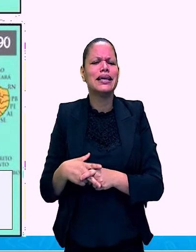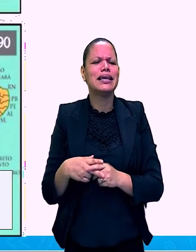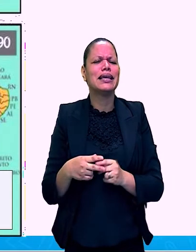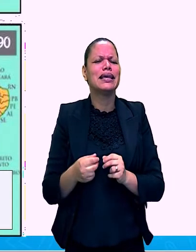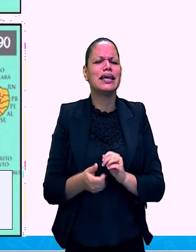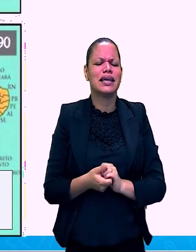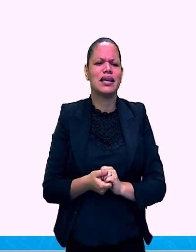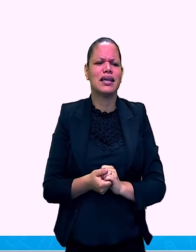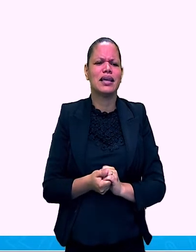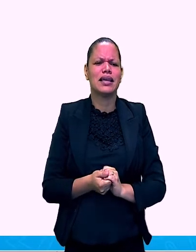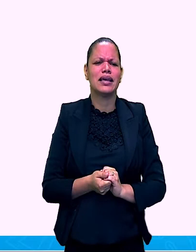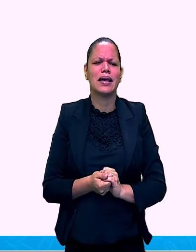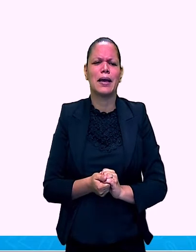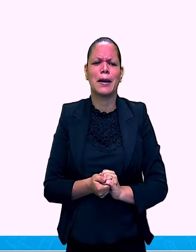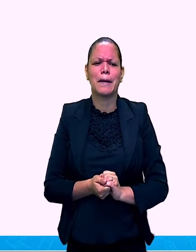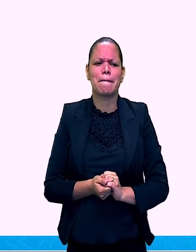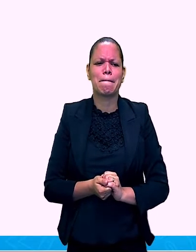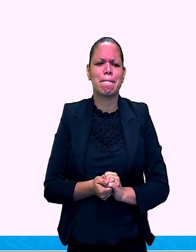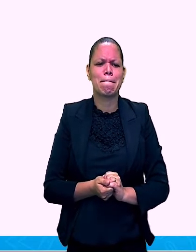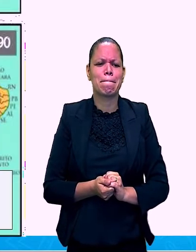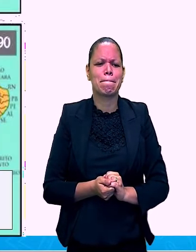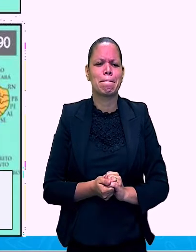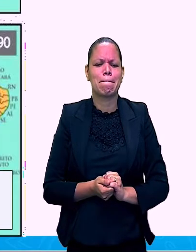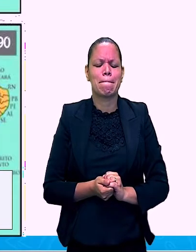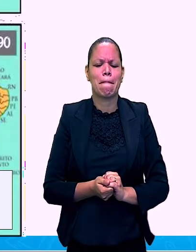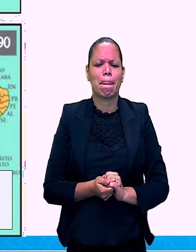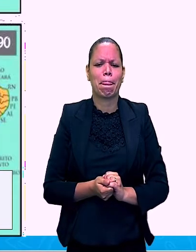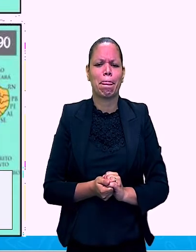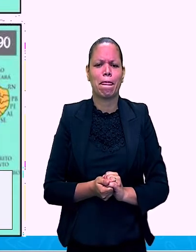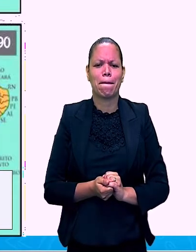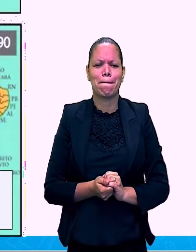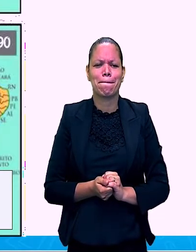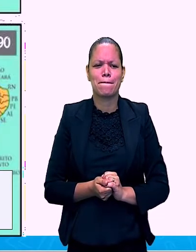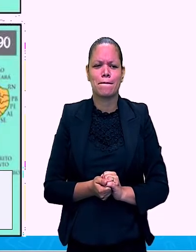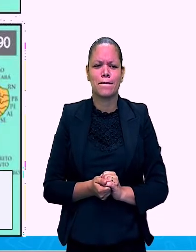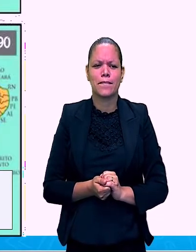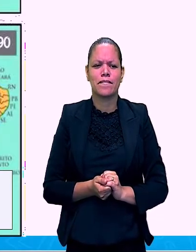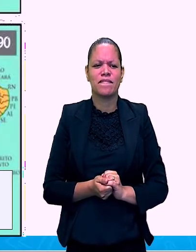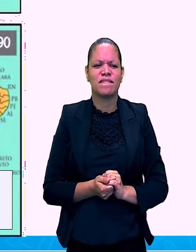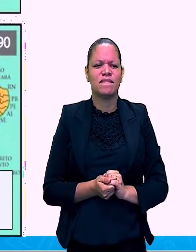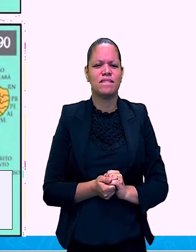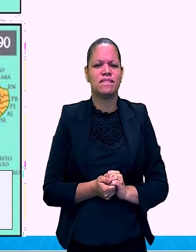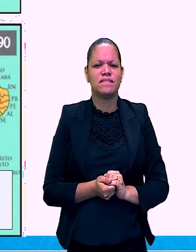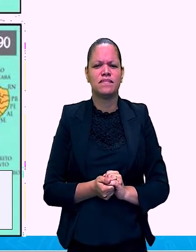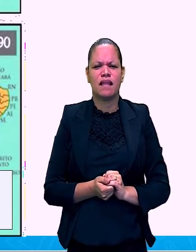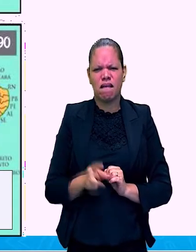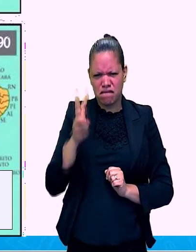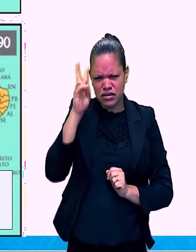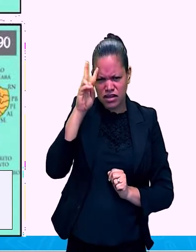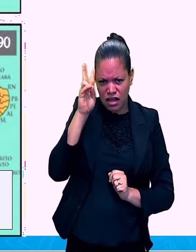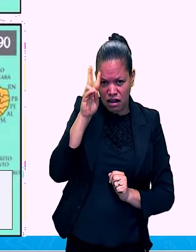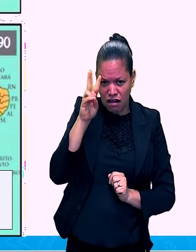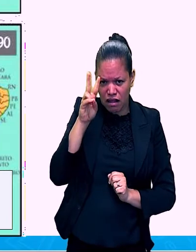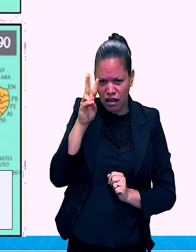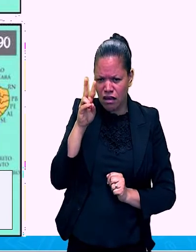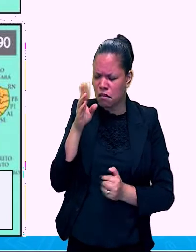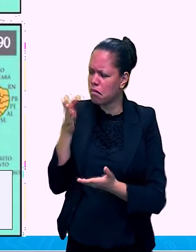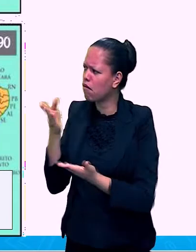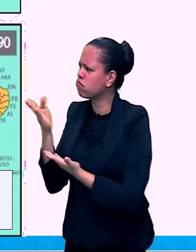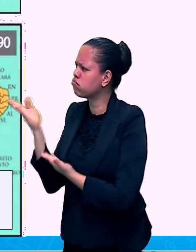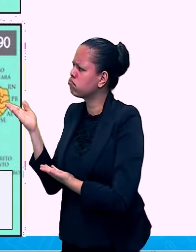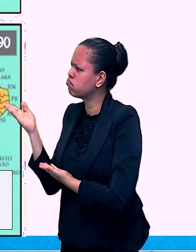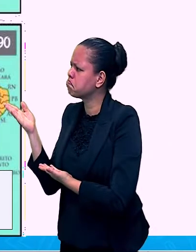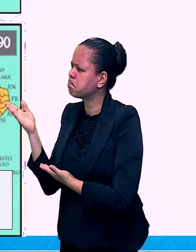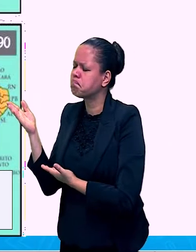como se lê esse século aqui? Peraí, que passei. Quem se lembra? Quanto representa aí o